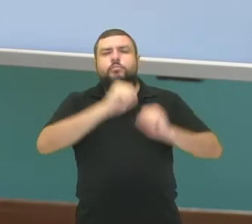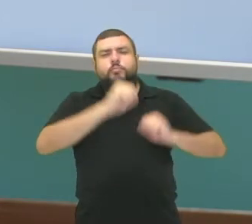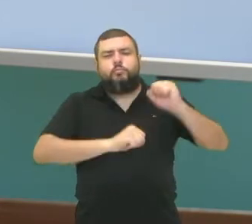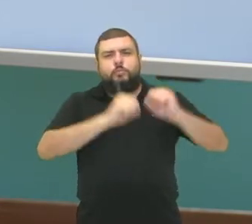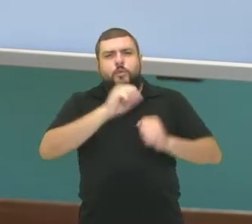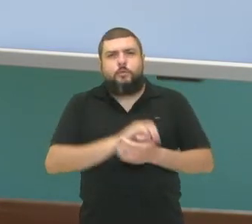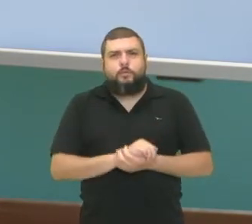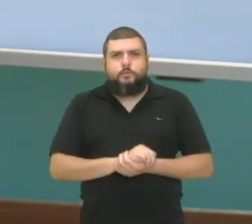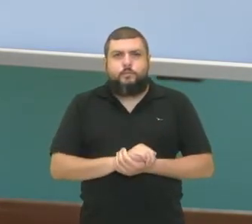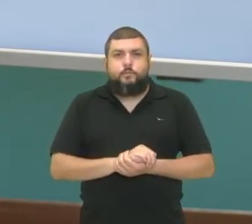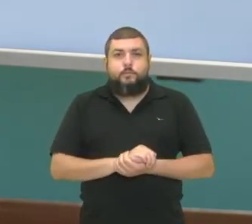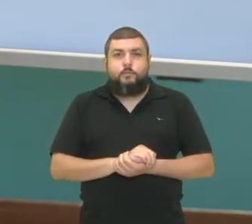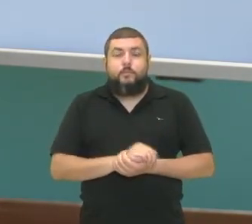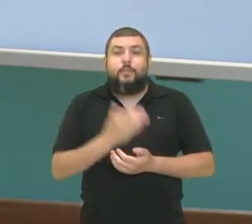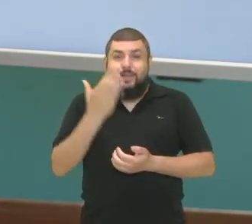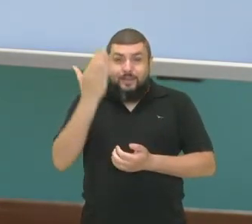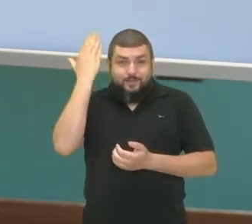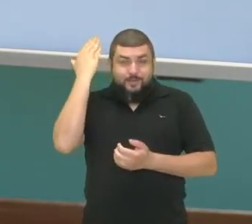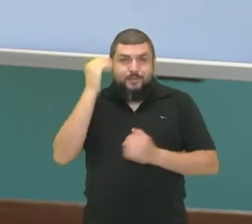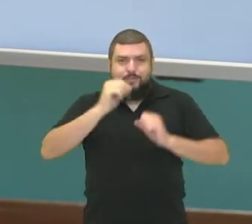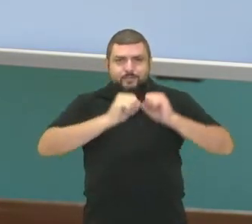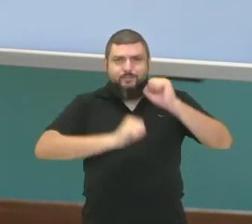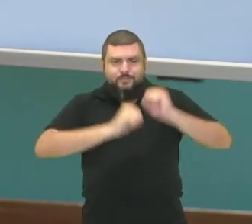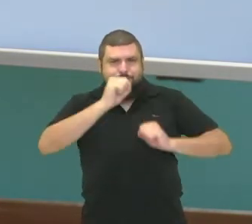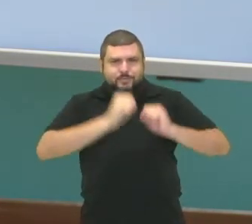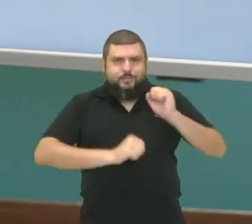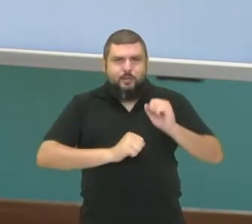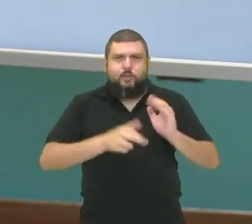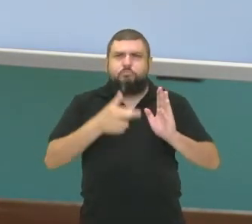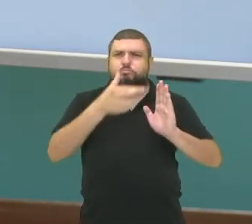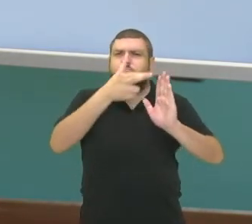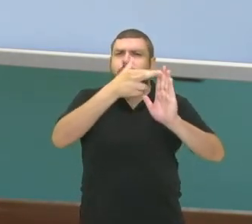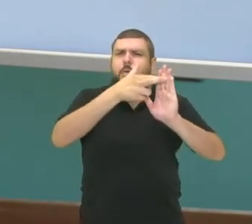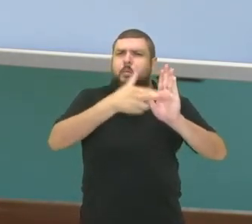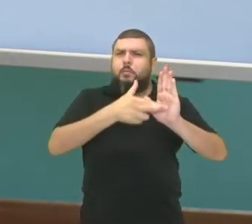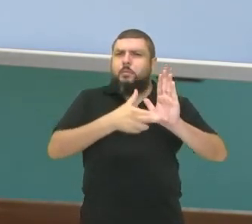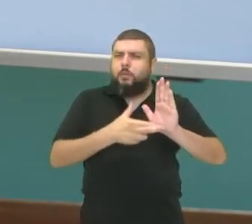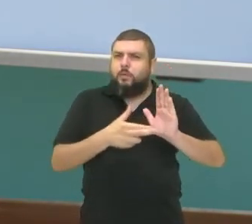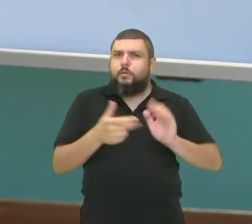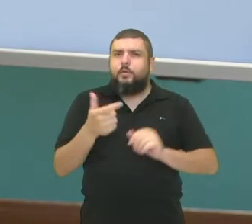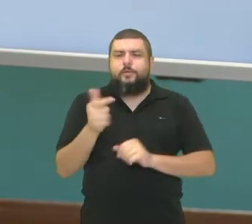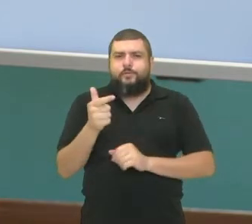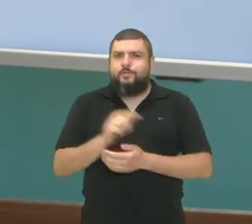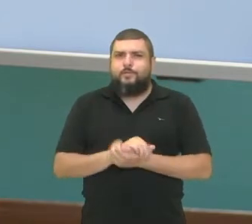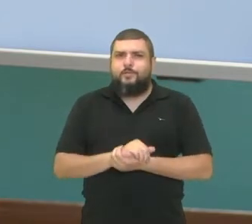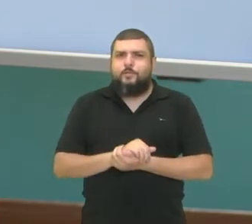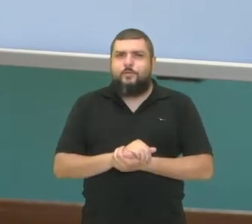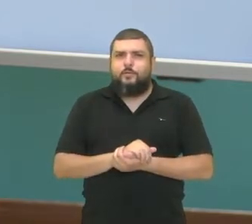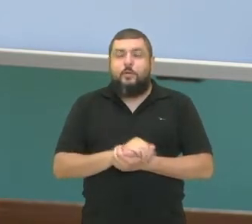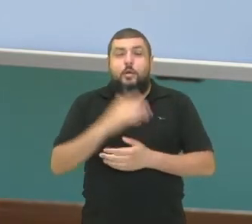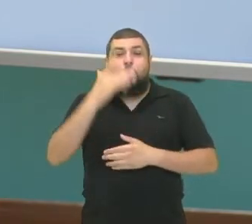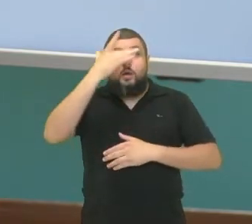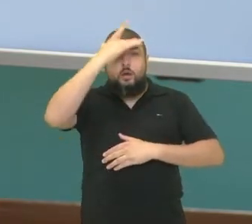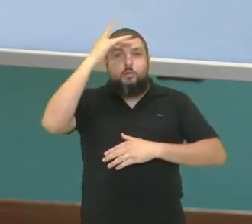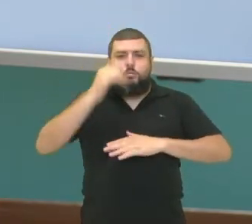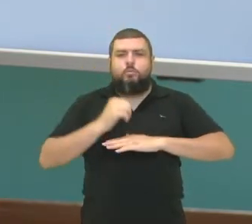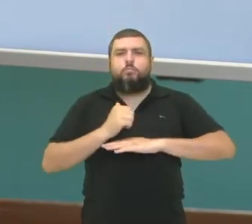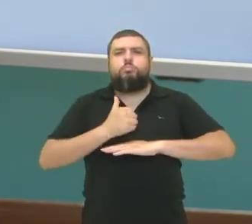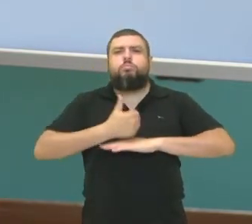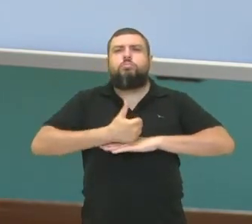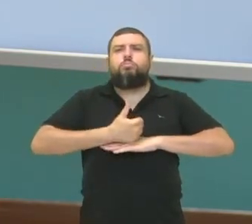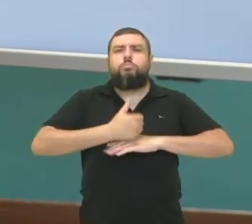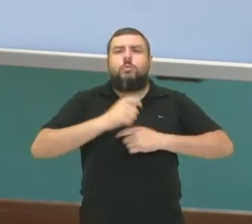existiam muitos regramentos em relação a esse novo tipo de trabalho. A pessoa que era dona daquela indústria, daquela